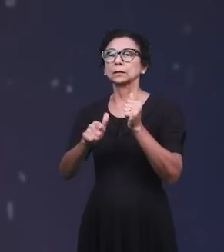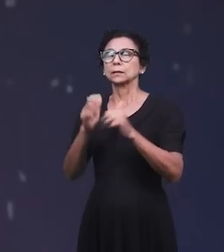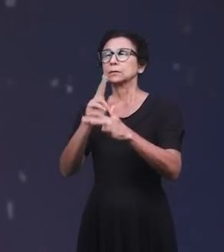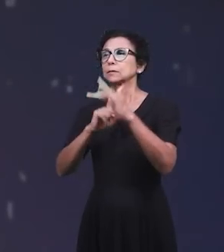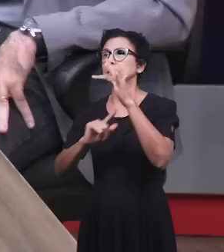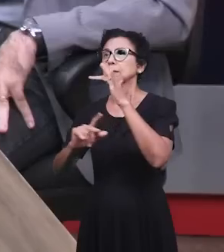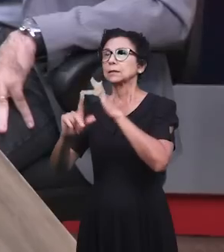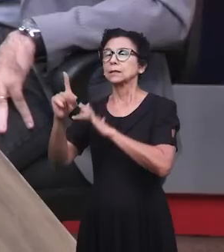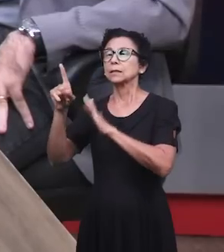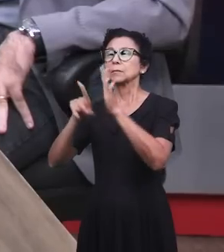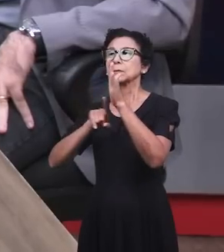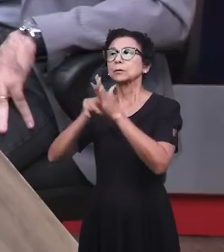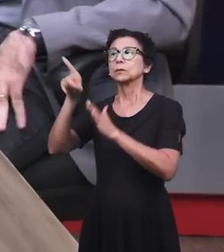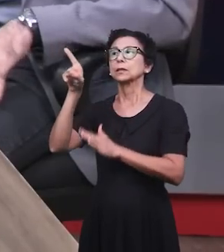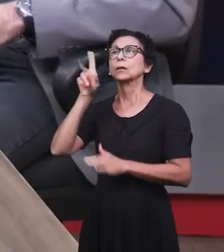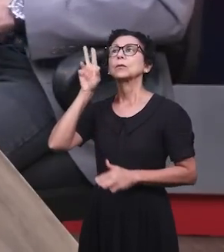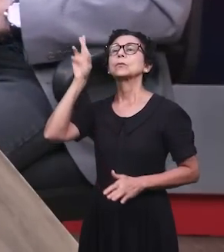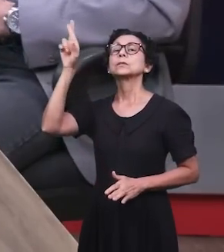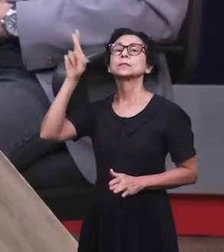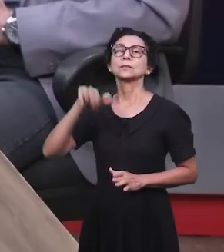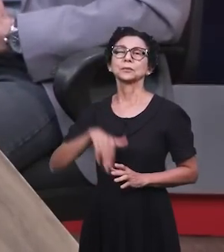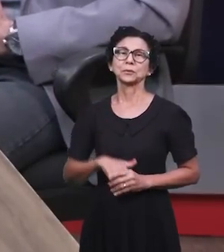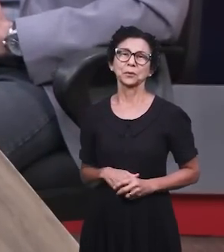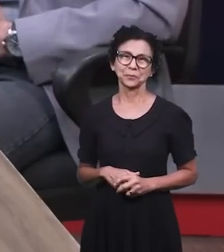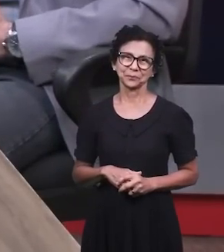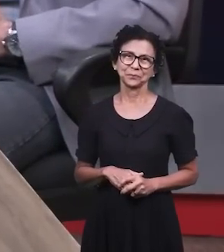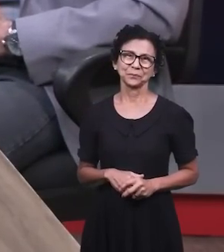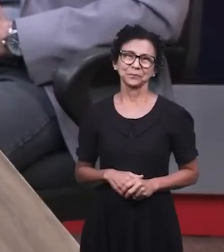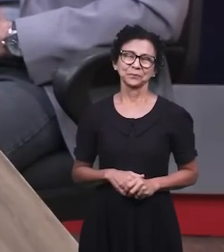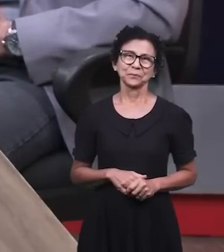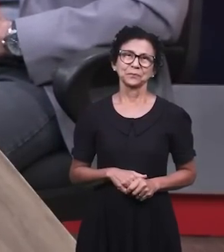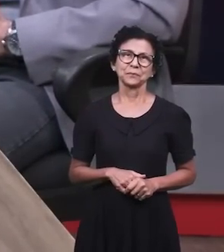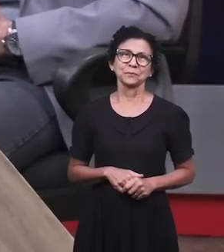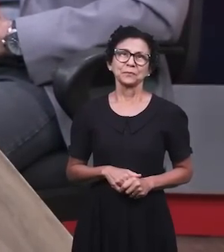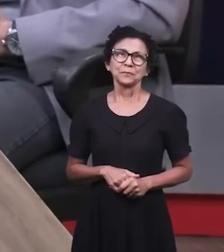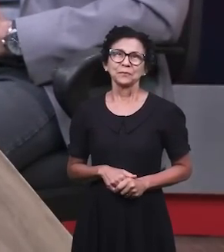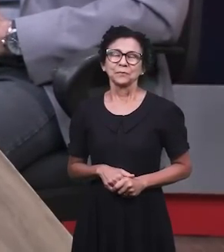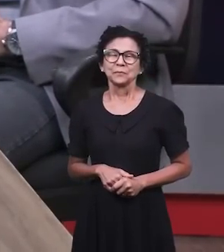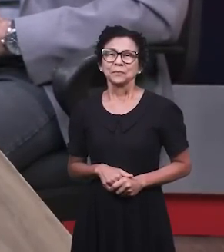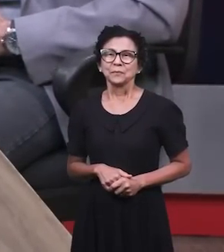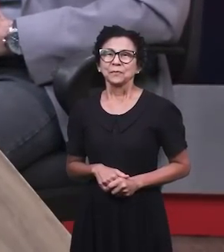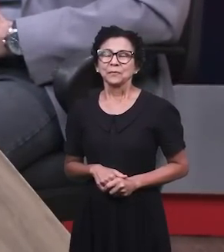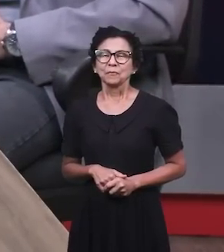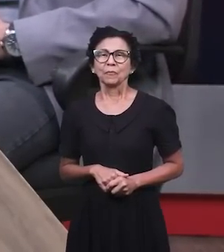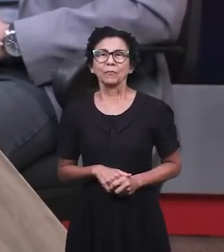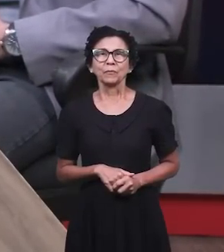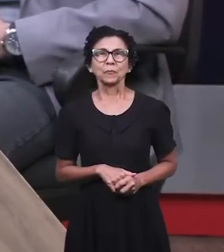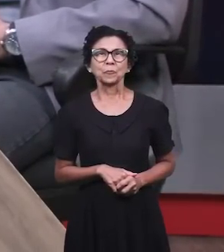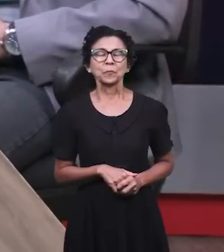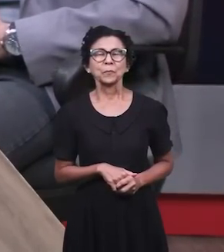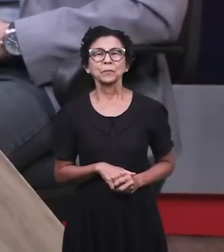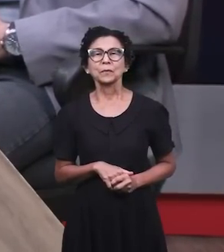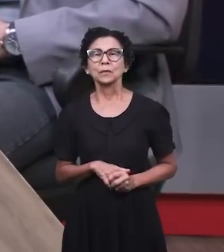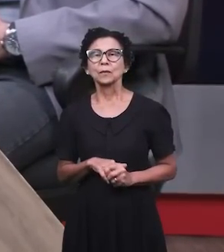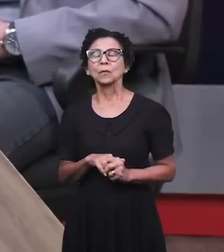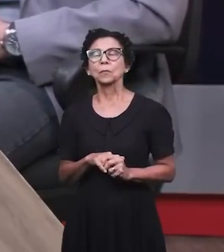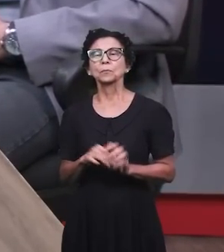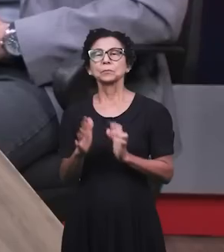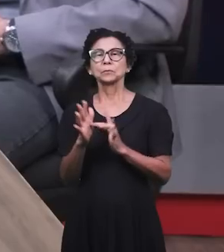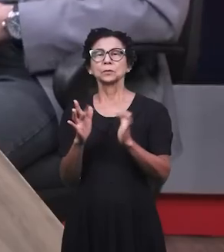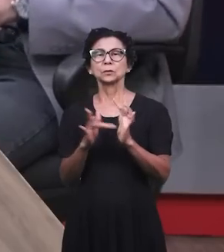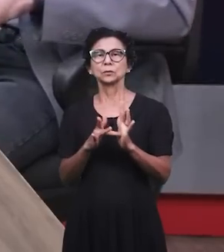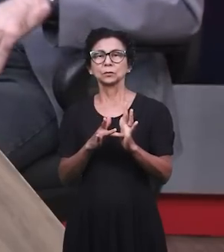muito interessante, porque eles não foram falar somente entre eles. O que você entendeu daquela parábola que ele falou